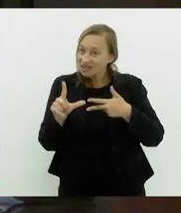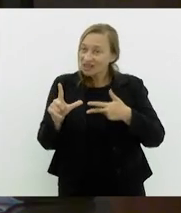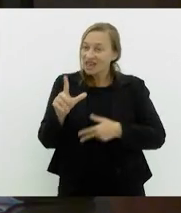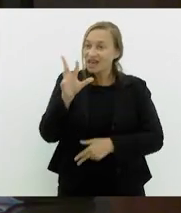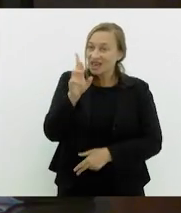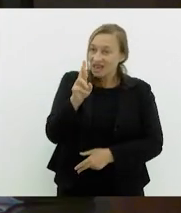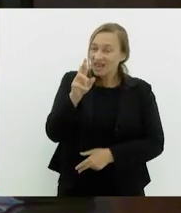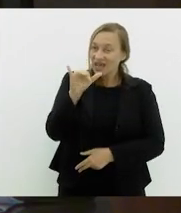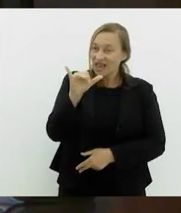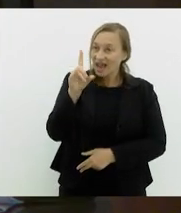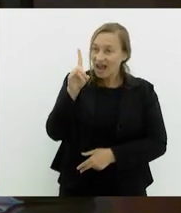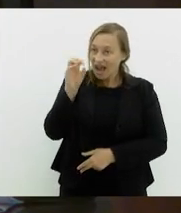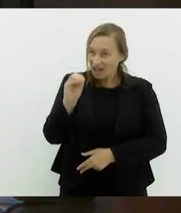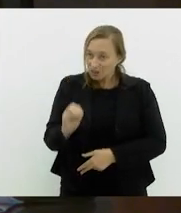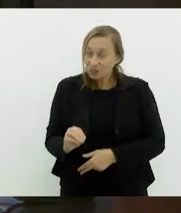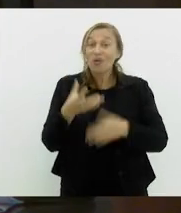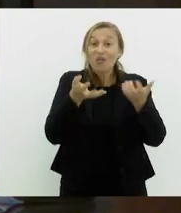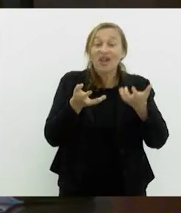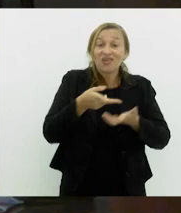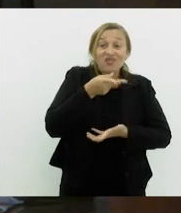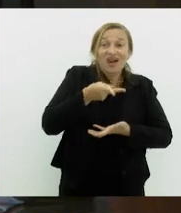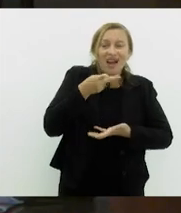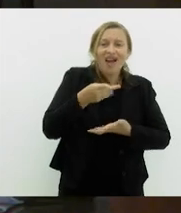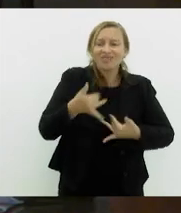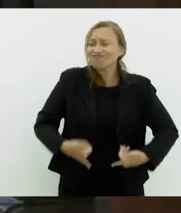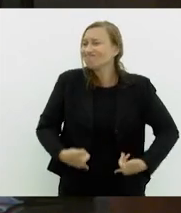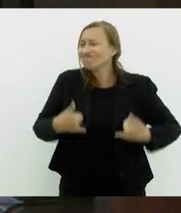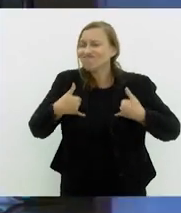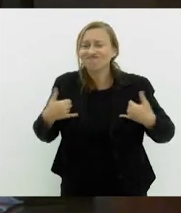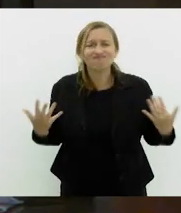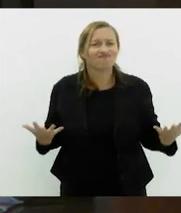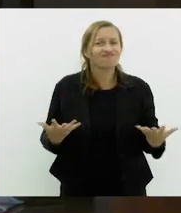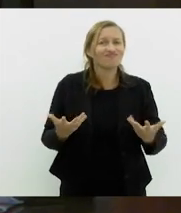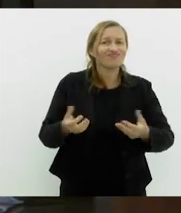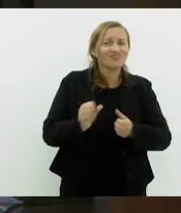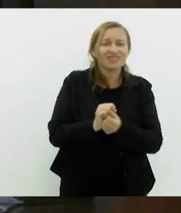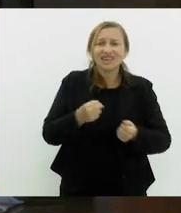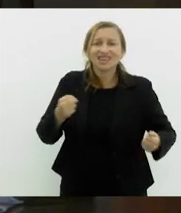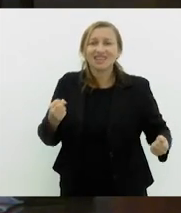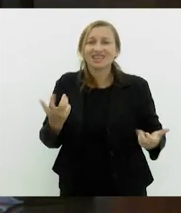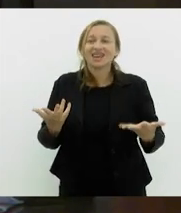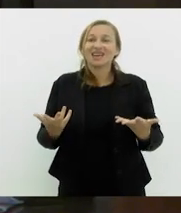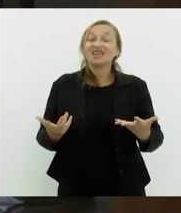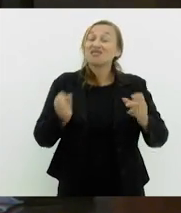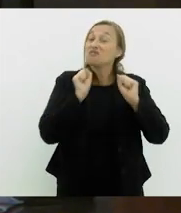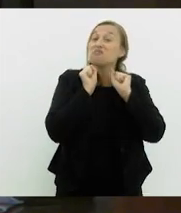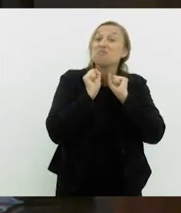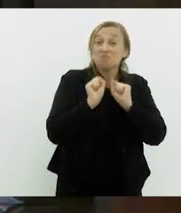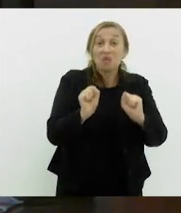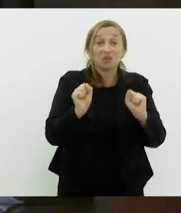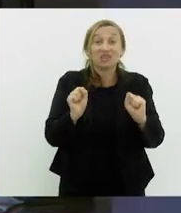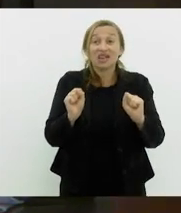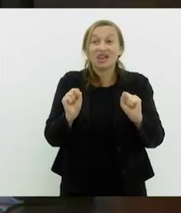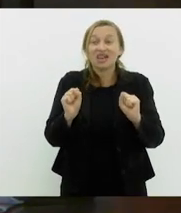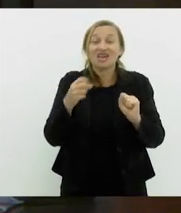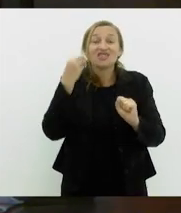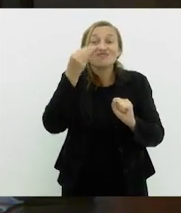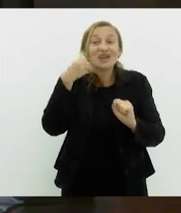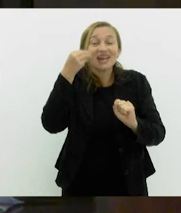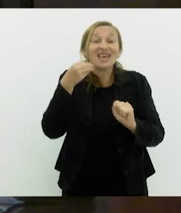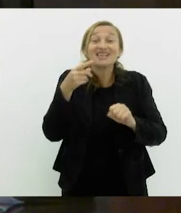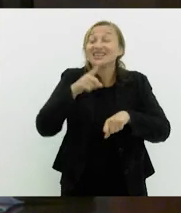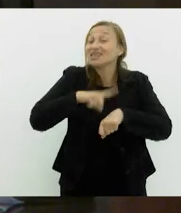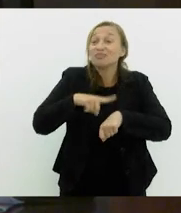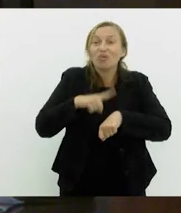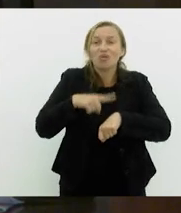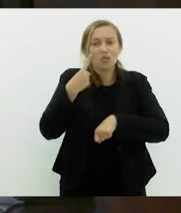Benetti. Eu quero dizer que é uma honra, muito, muito gratificante poder vivenciar esse momento. Eu